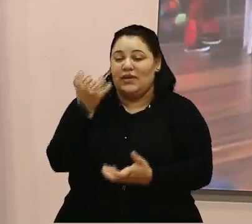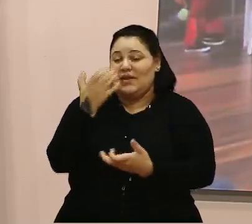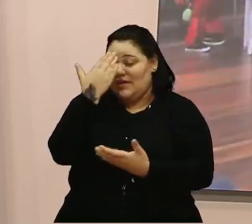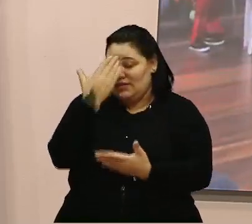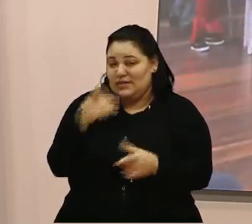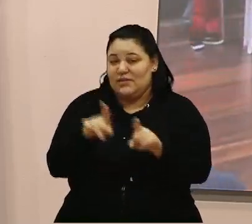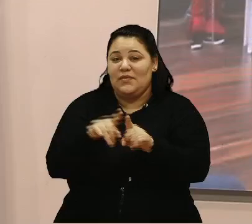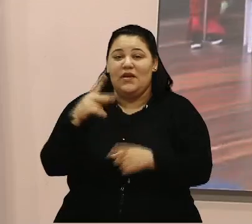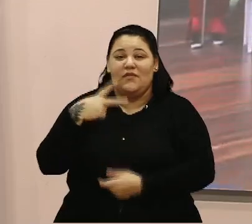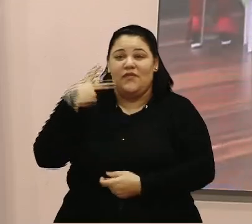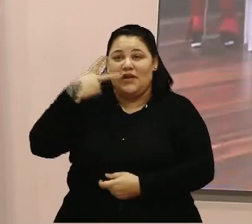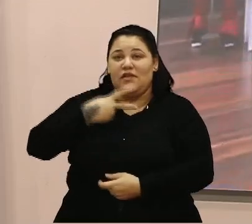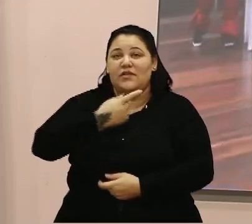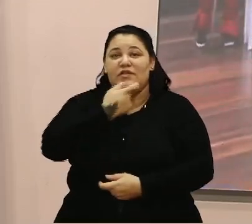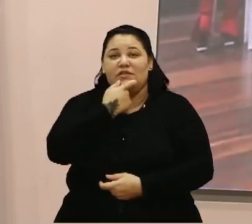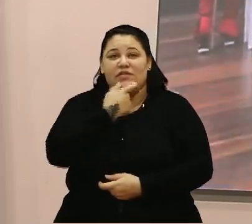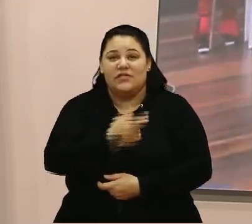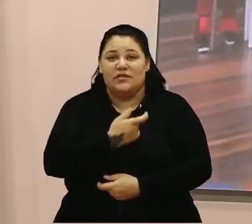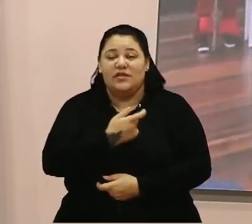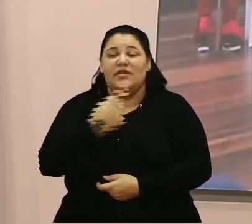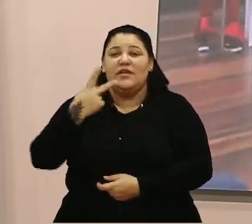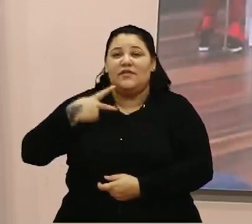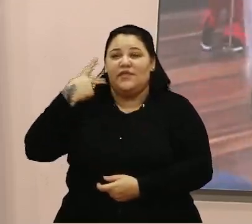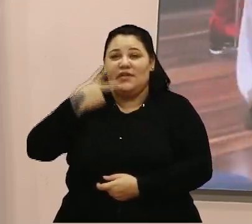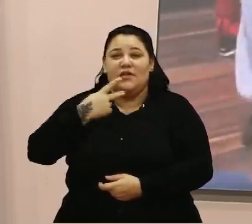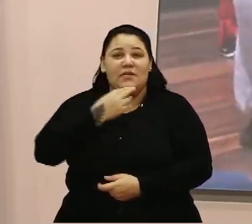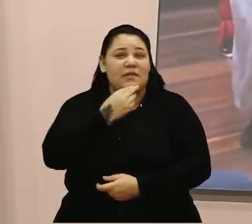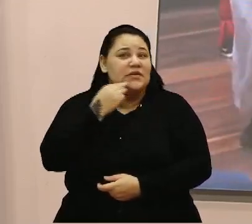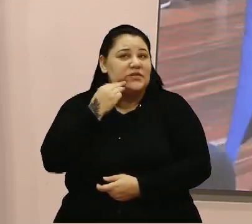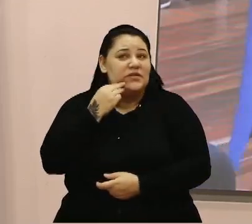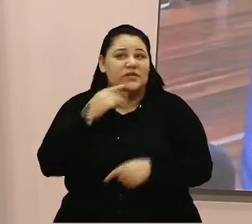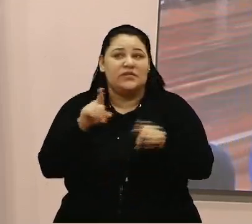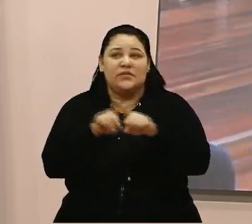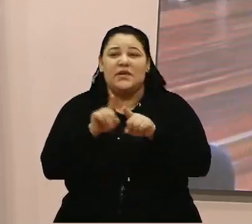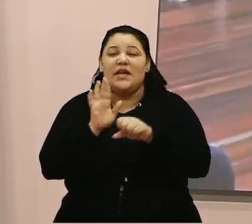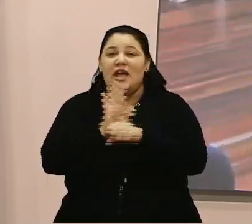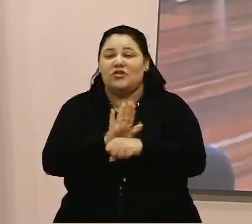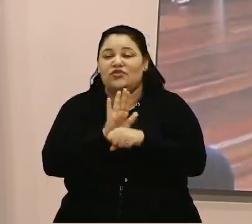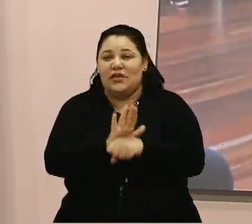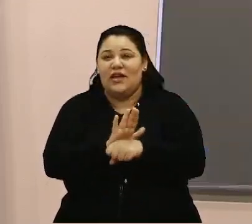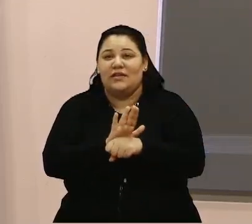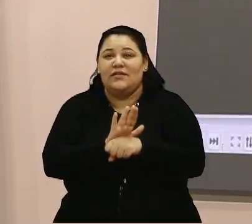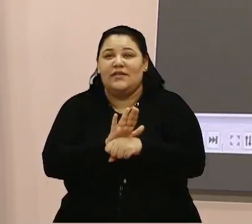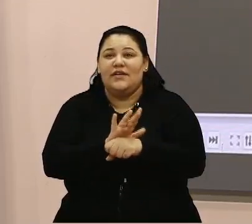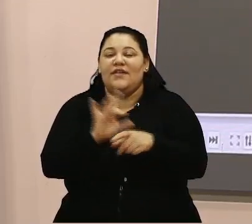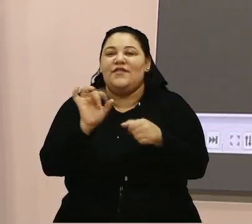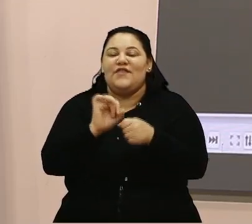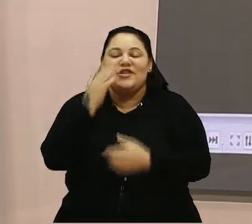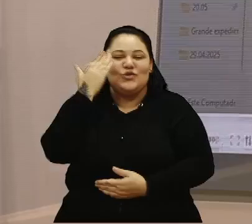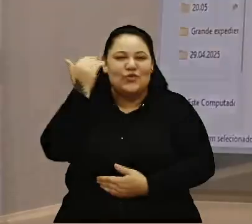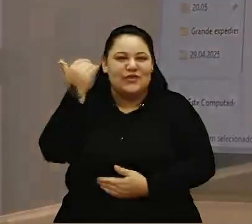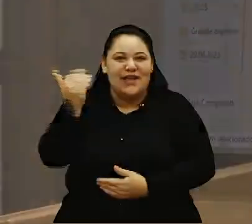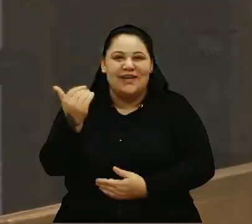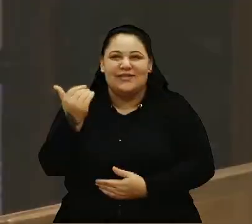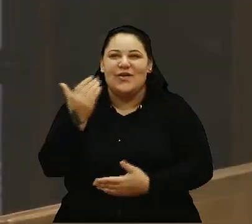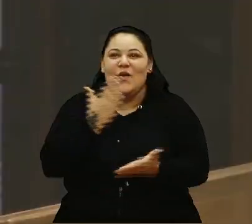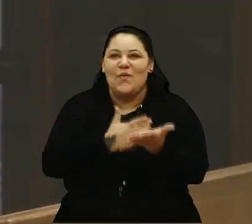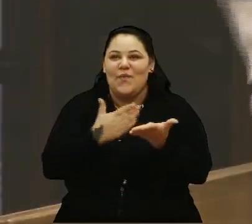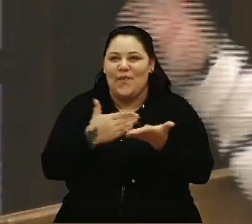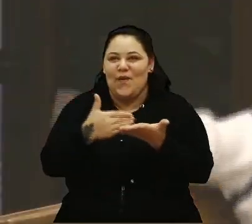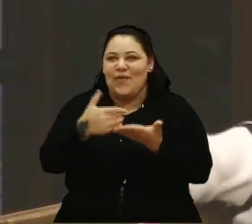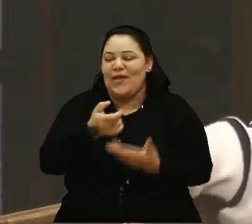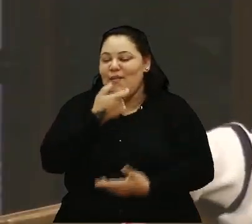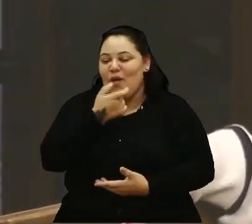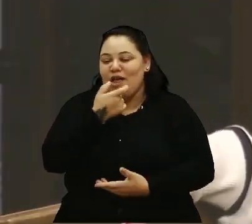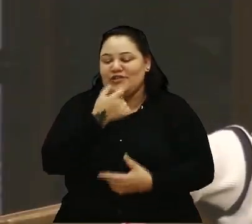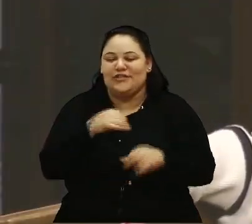ao vereador Cristiano Becker e à vereadora Marisol, que auxiliaram. Fez sucesso o bolo e as